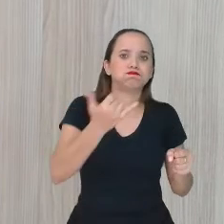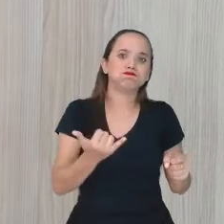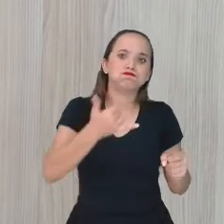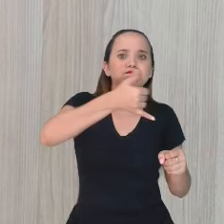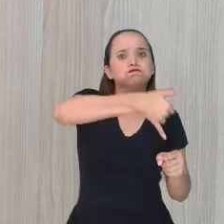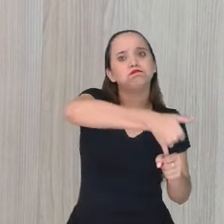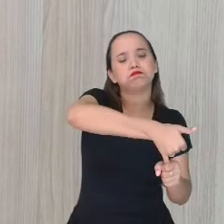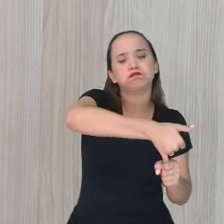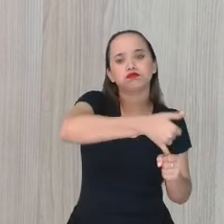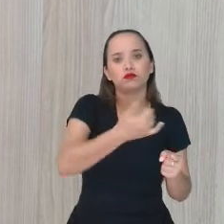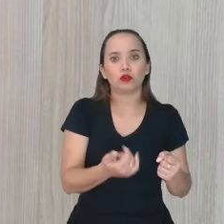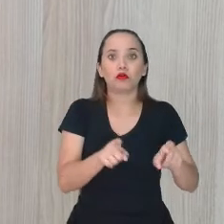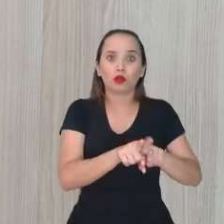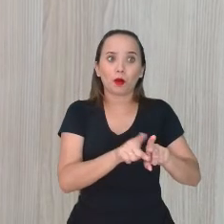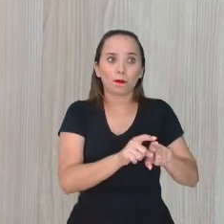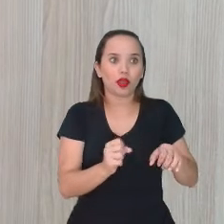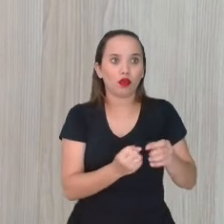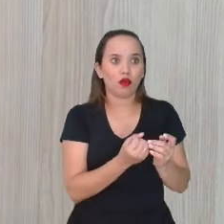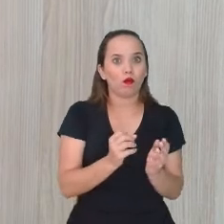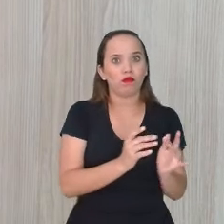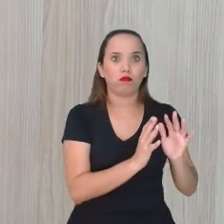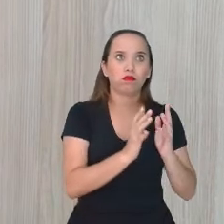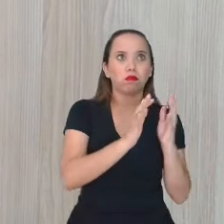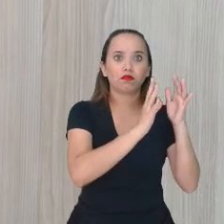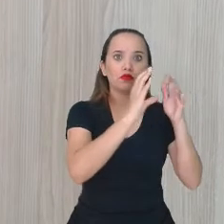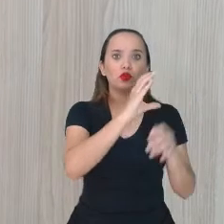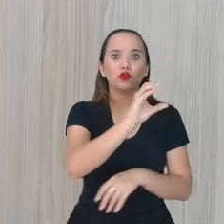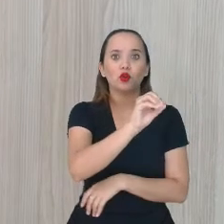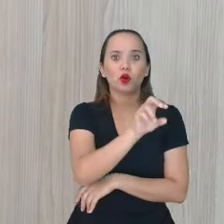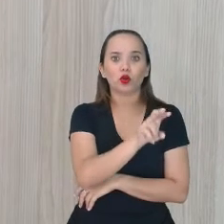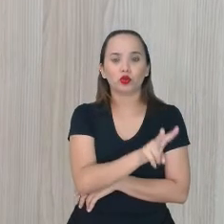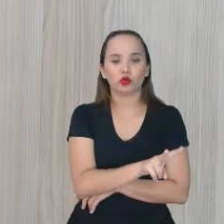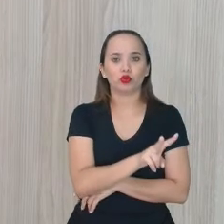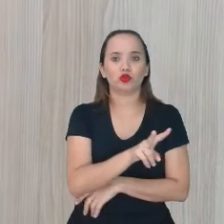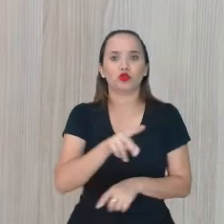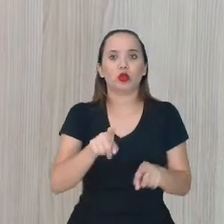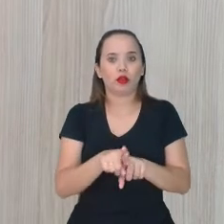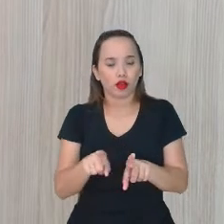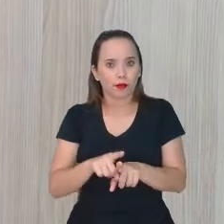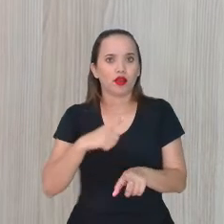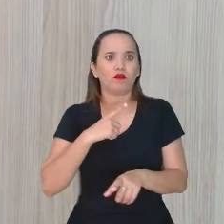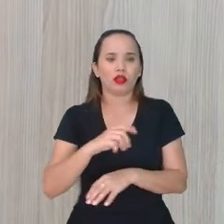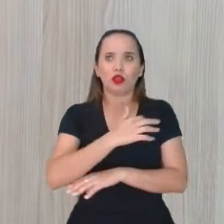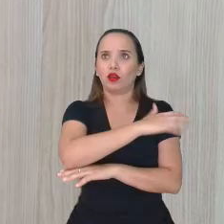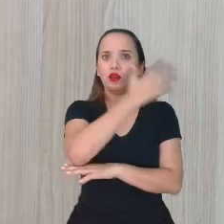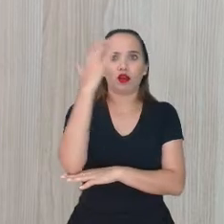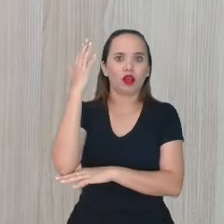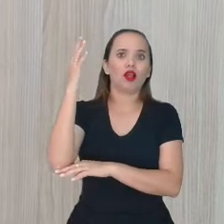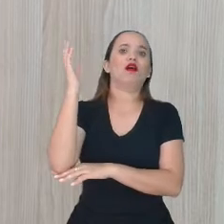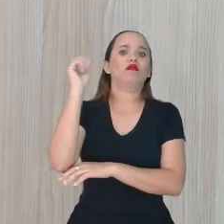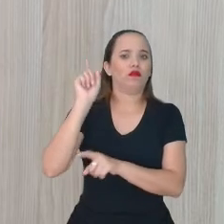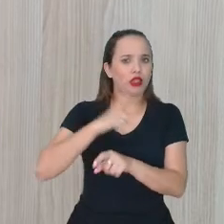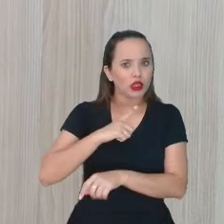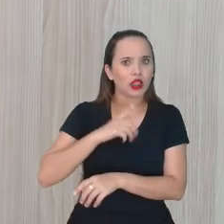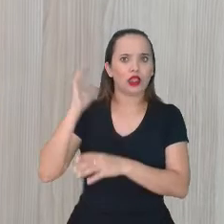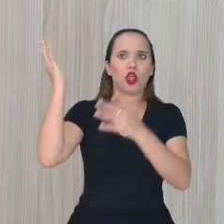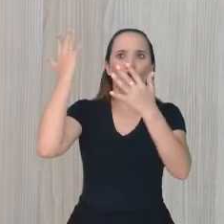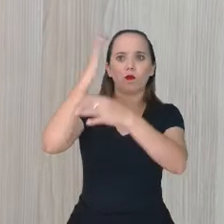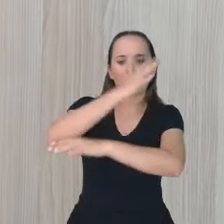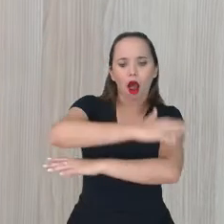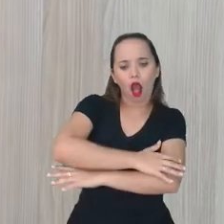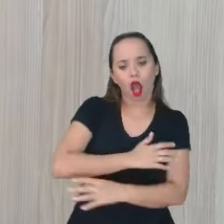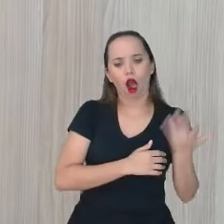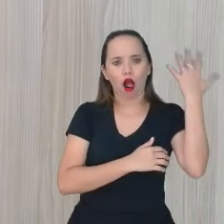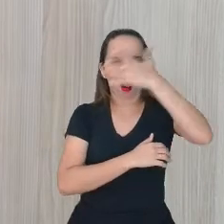né? Exatamente. CO2. Não vai estar derrubando lá uma florestazinha para fazer uma monocultura? Também vai estar.